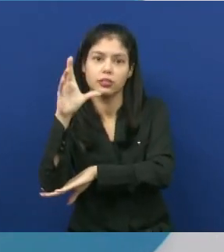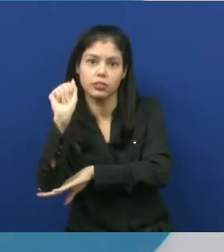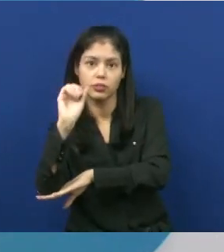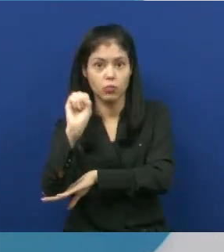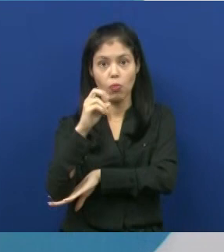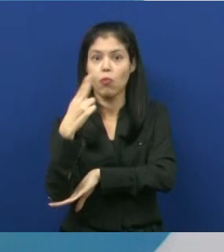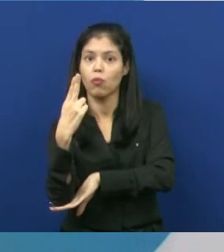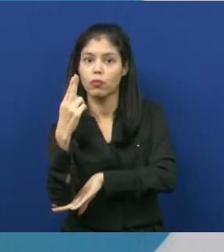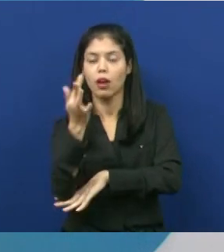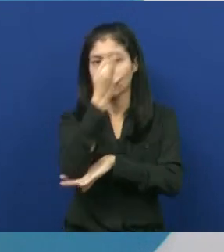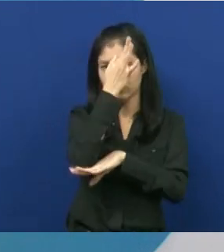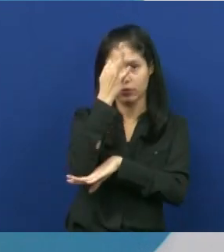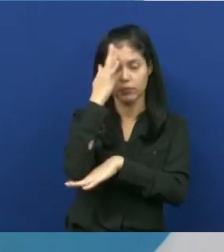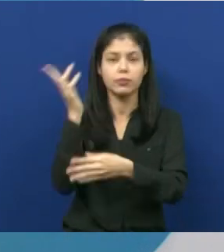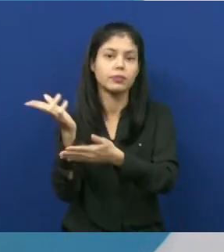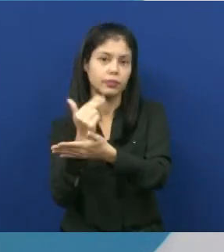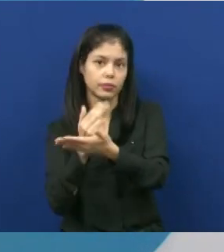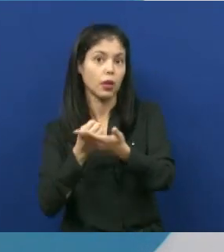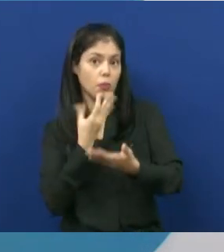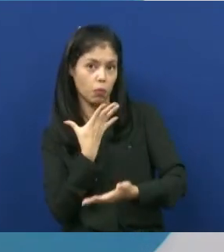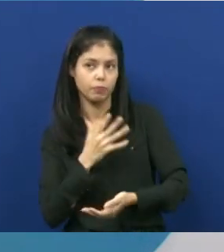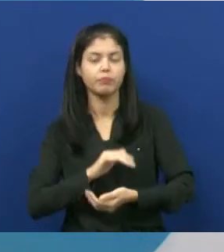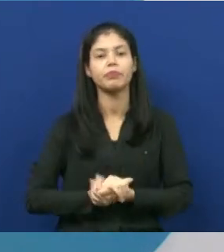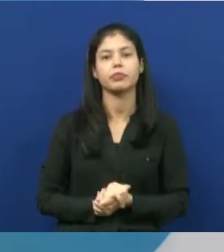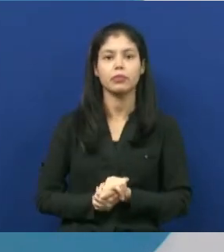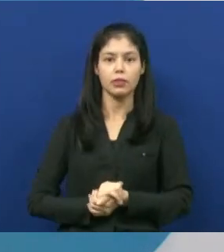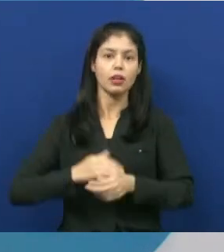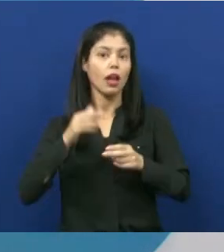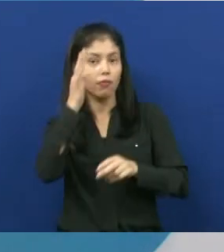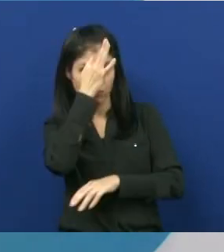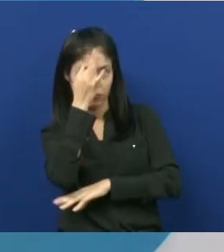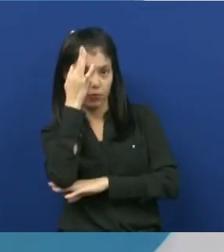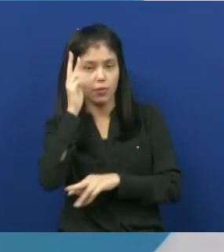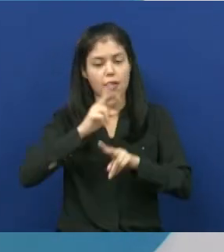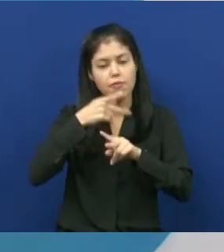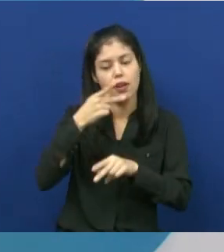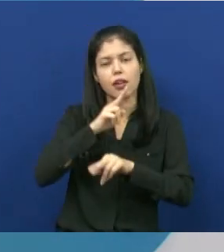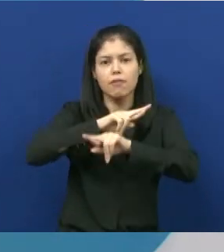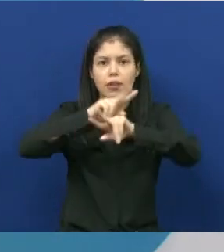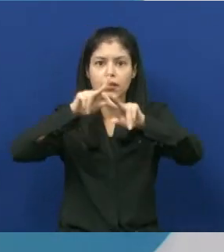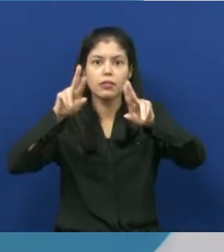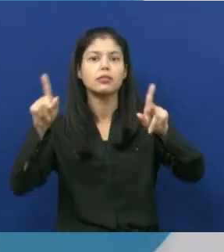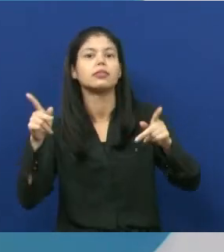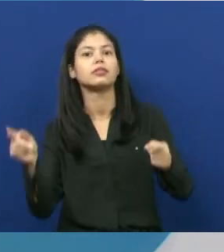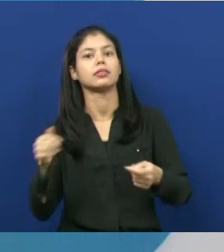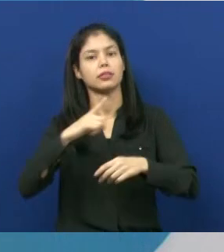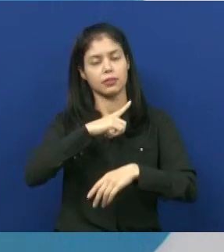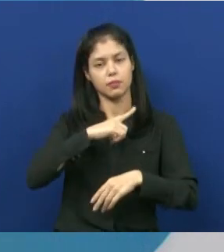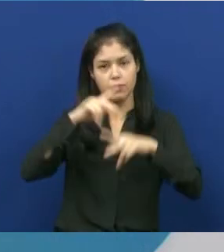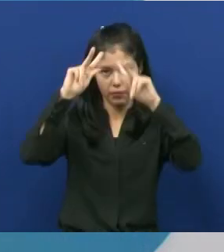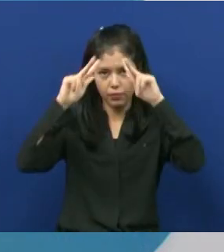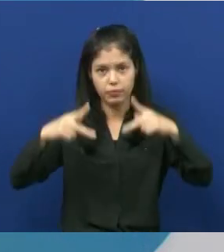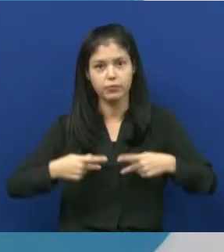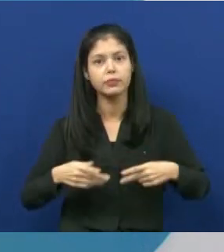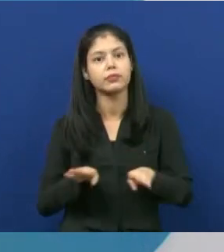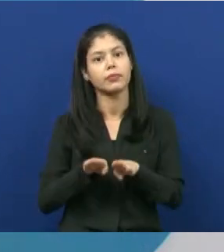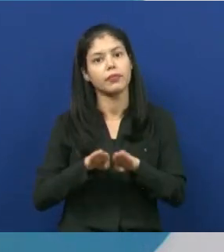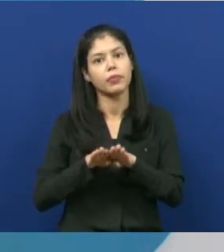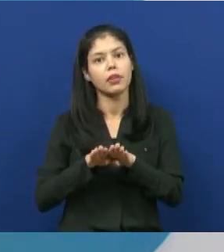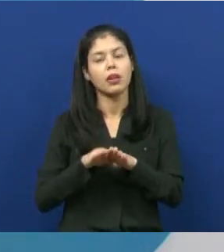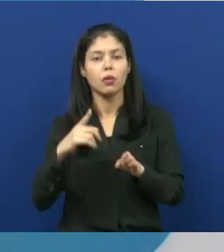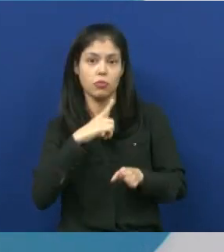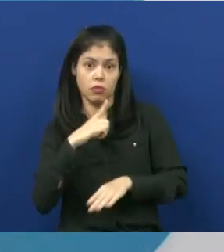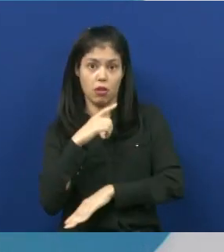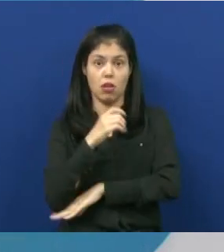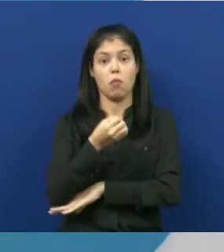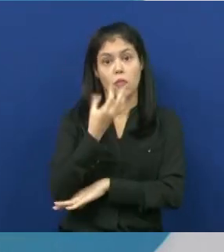da arte. Bom, a filosofia aborda várias áreas da atividade humana, como a questão acerca dos